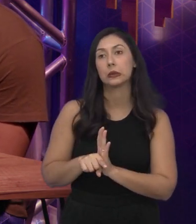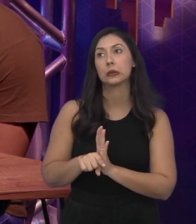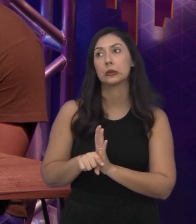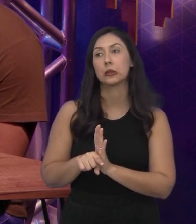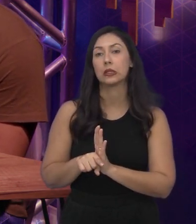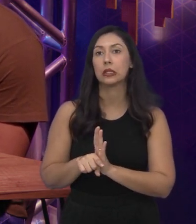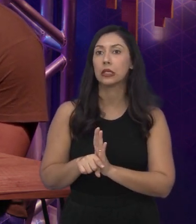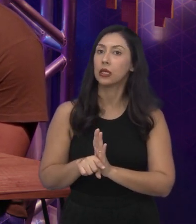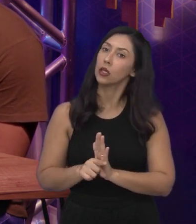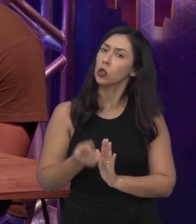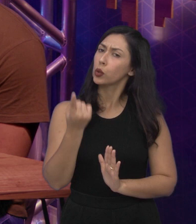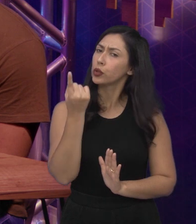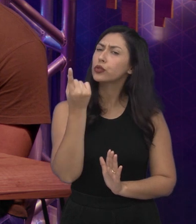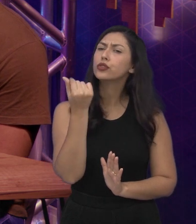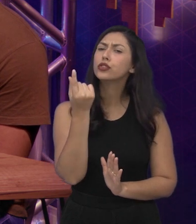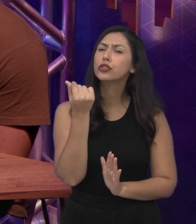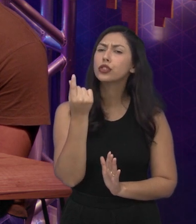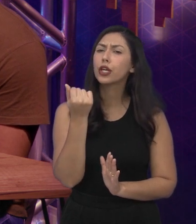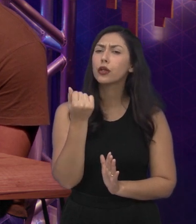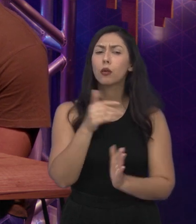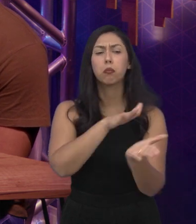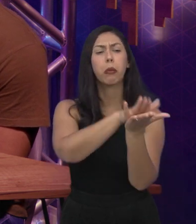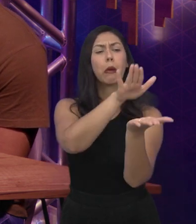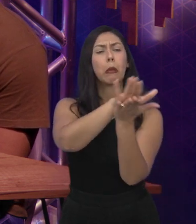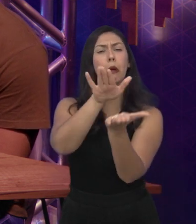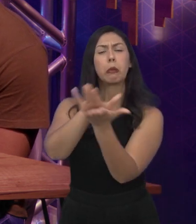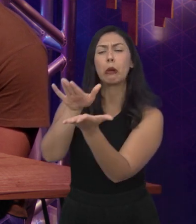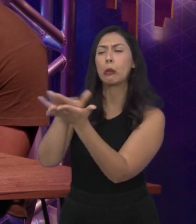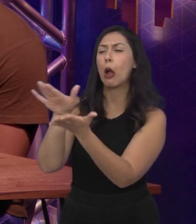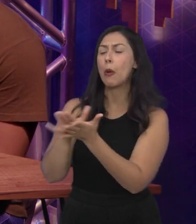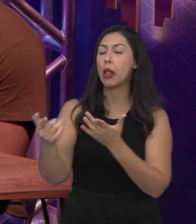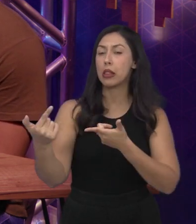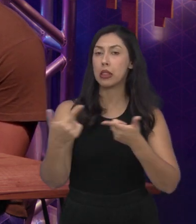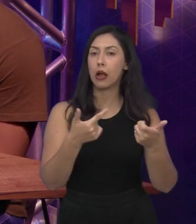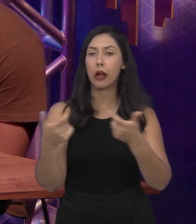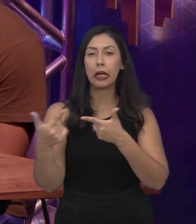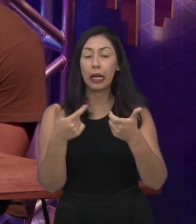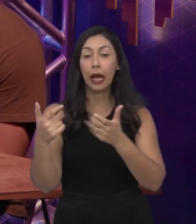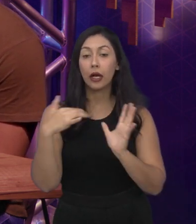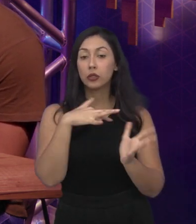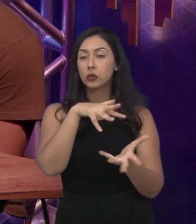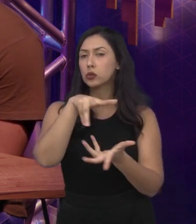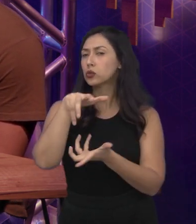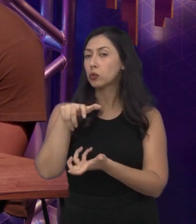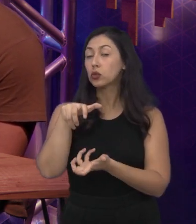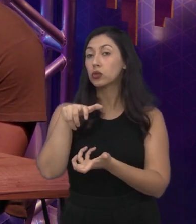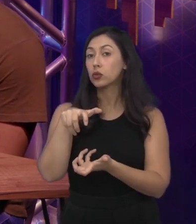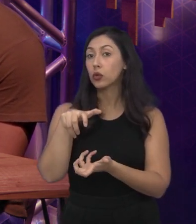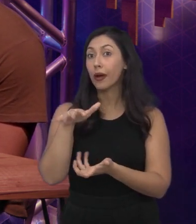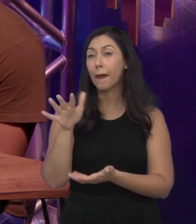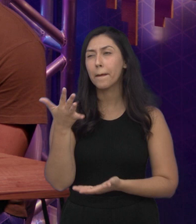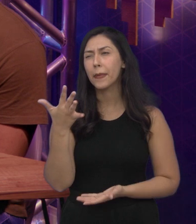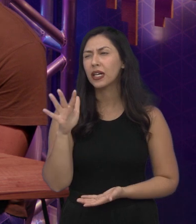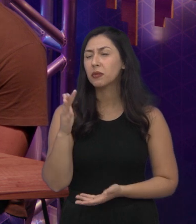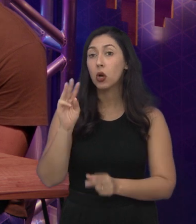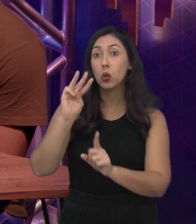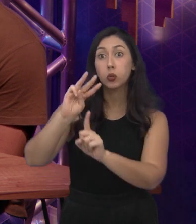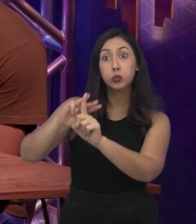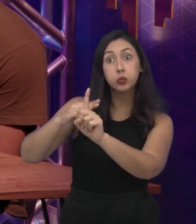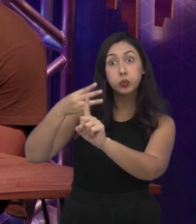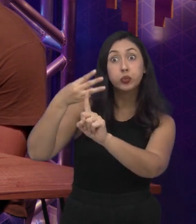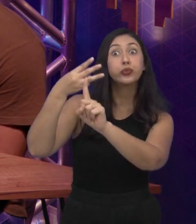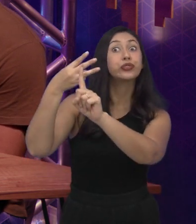sobre o dinheiro gasto com guerras no mundo. E seria 3